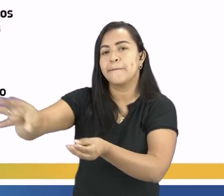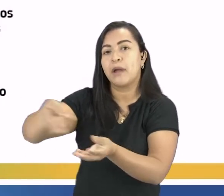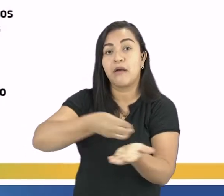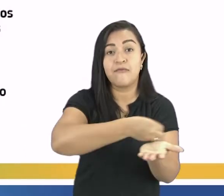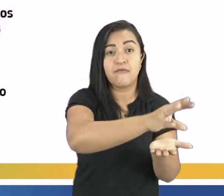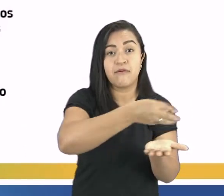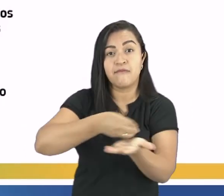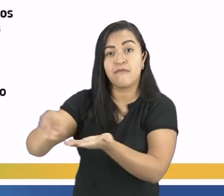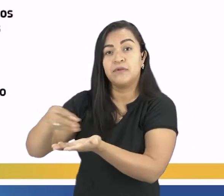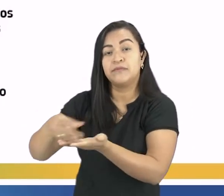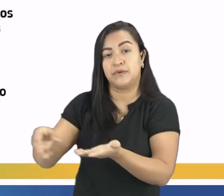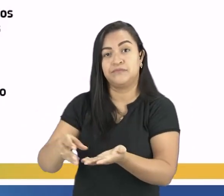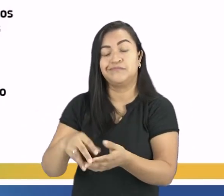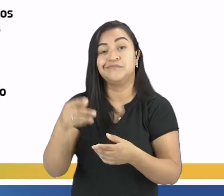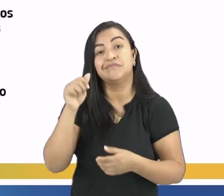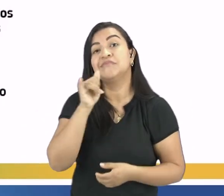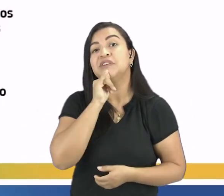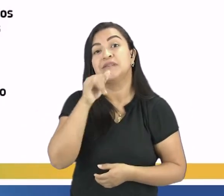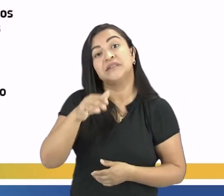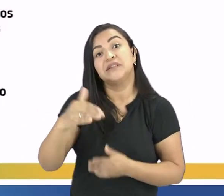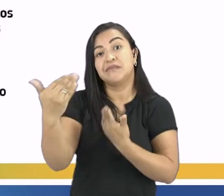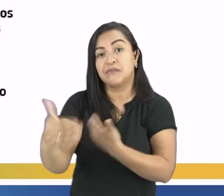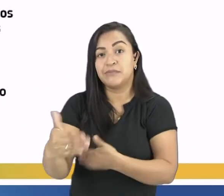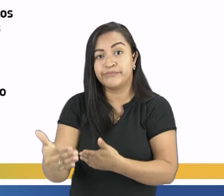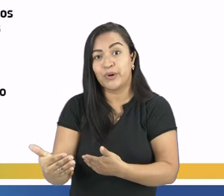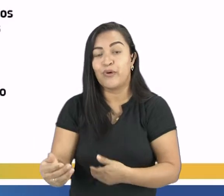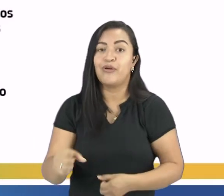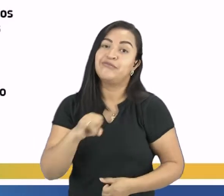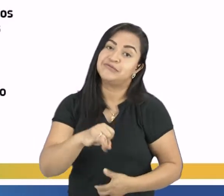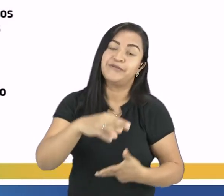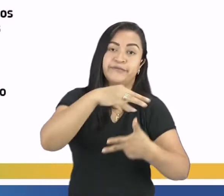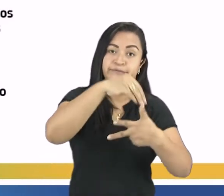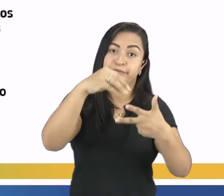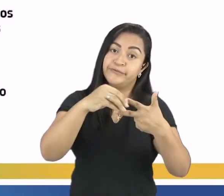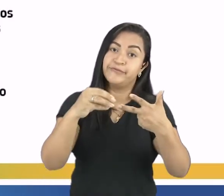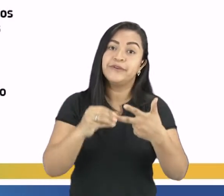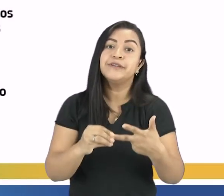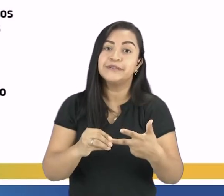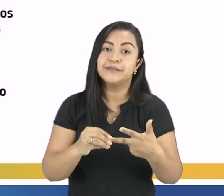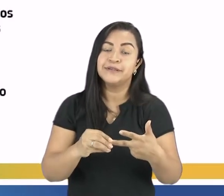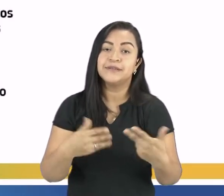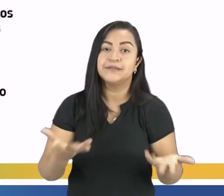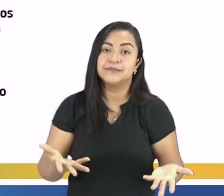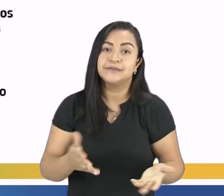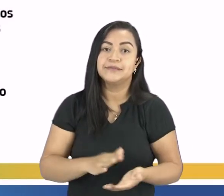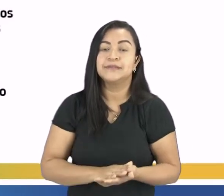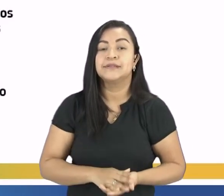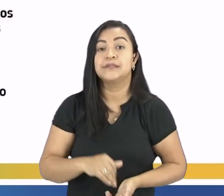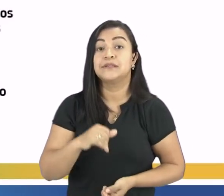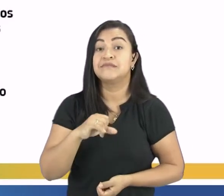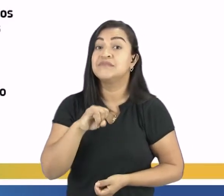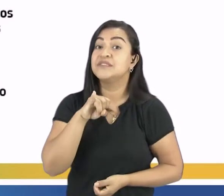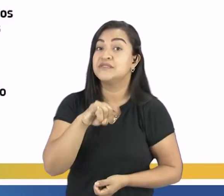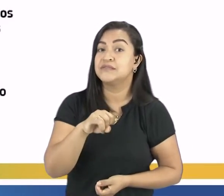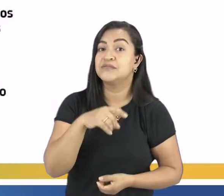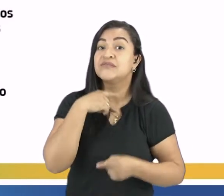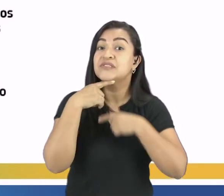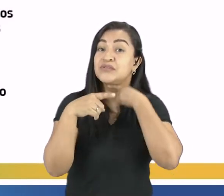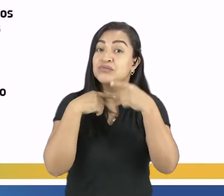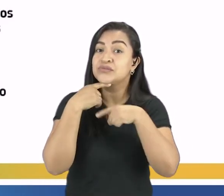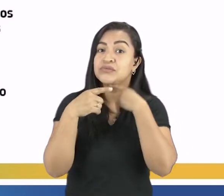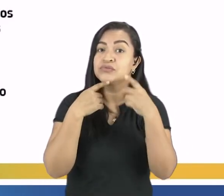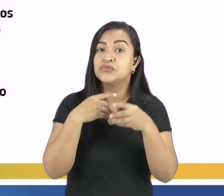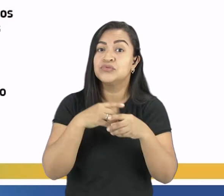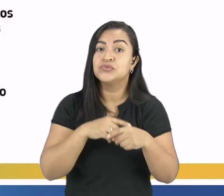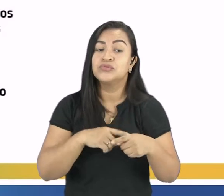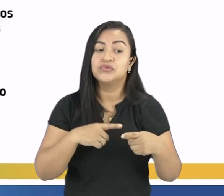prova, está fazendo exercício em casa, vai fazer o Enem daqui uns tempos, enfim. Se você tiver dúvida da